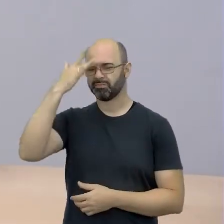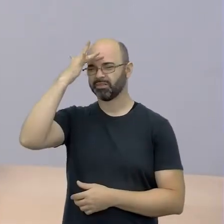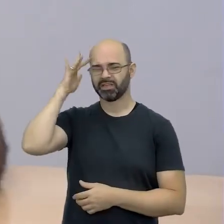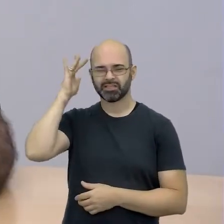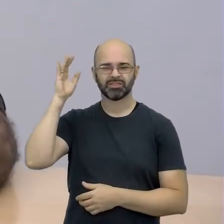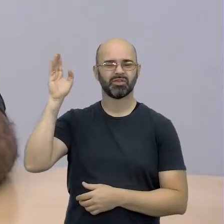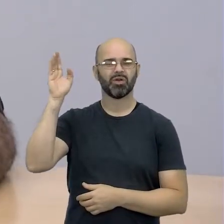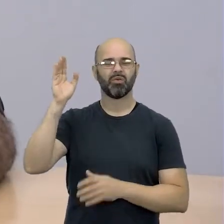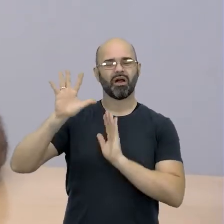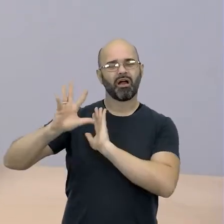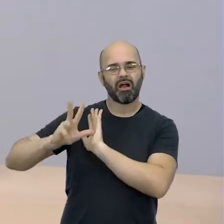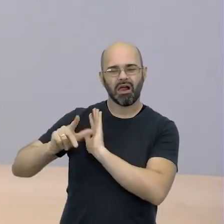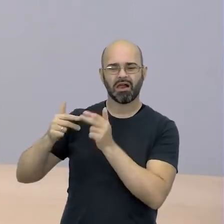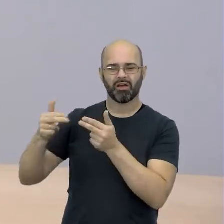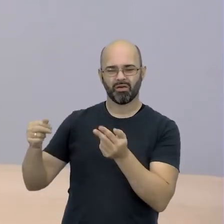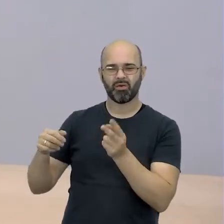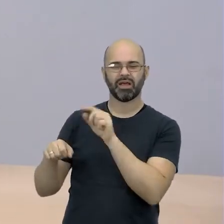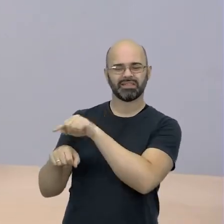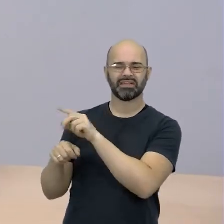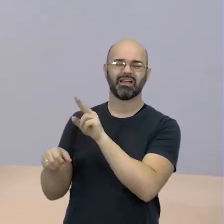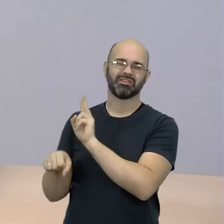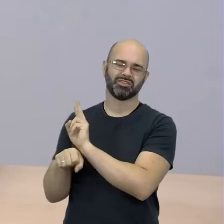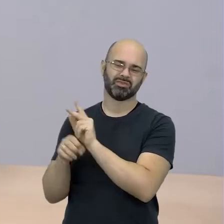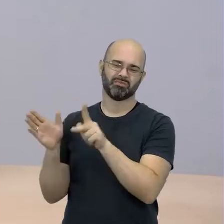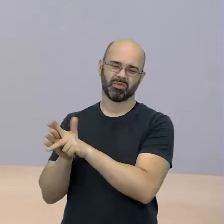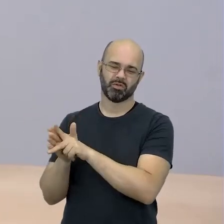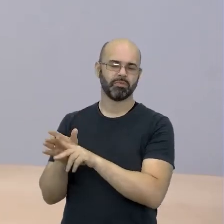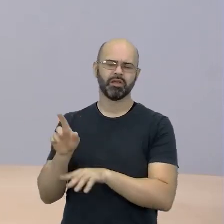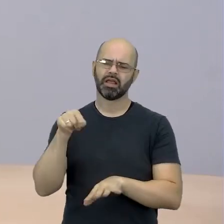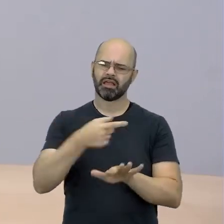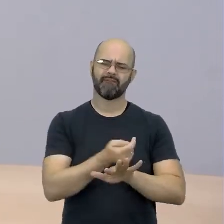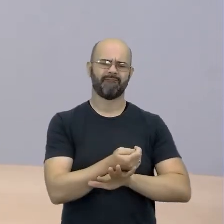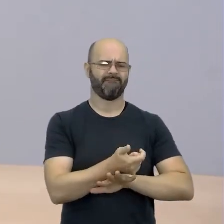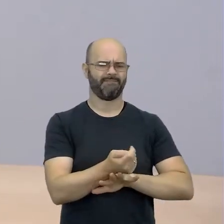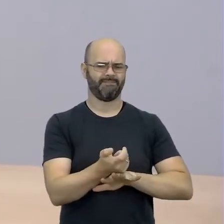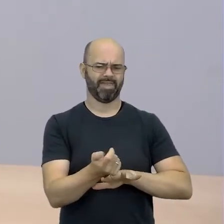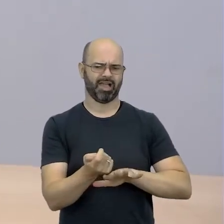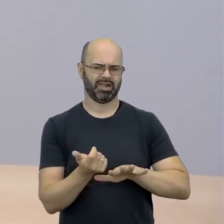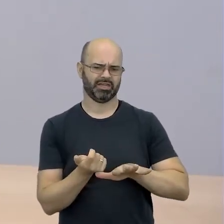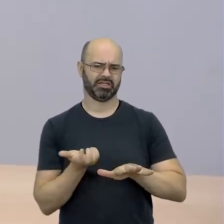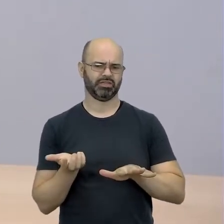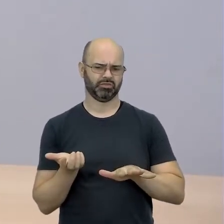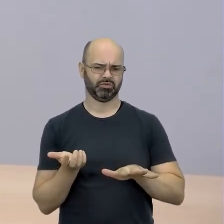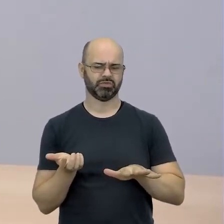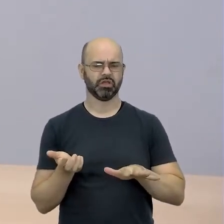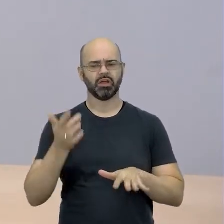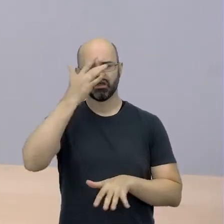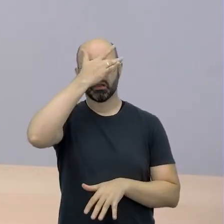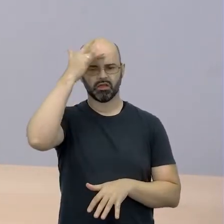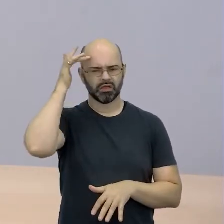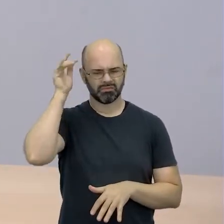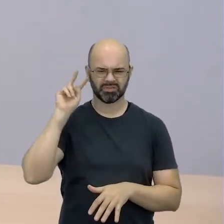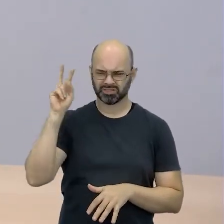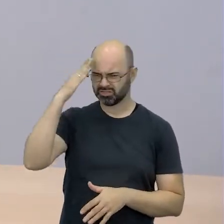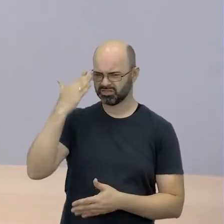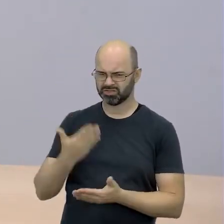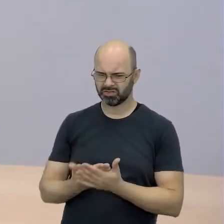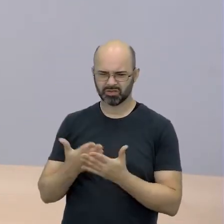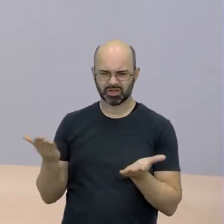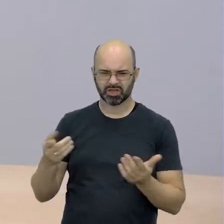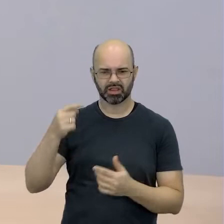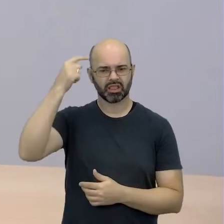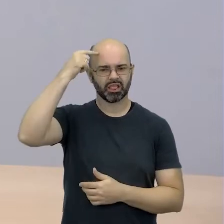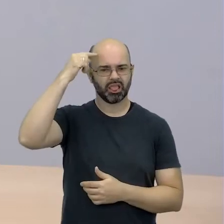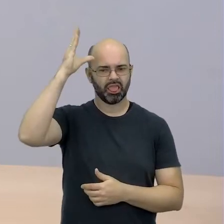uma grande fake news, empobrece e emburrece uma das maiores conquistas